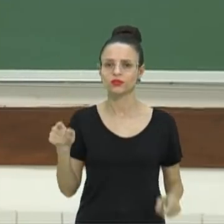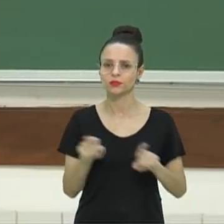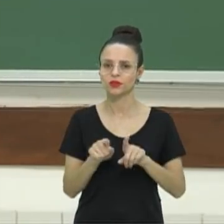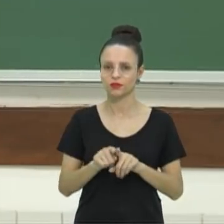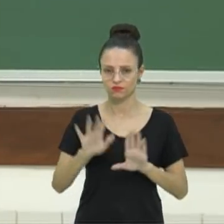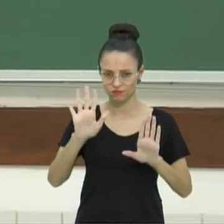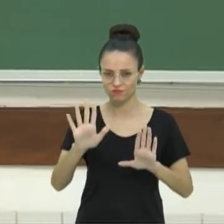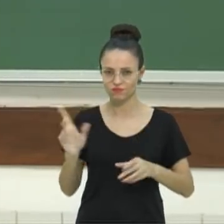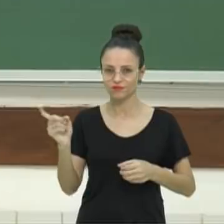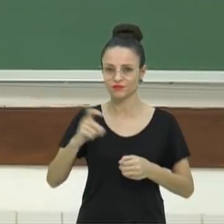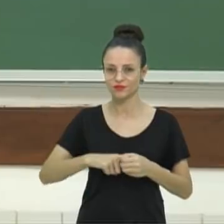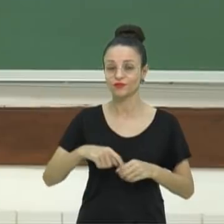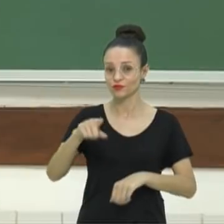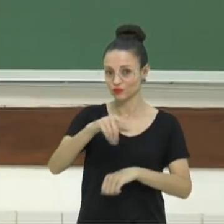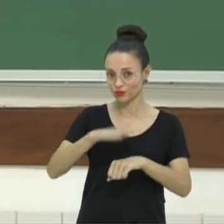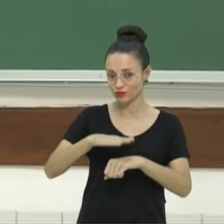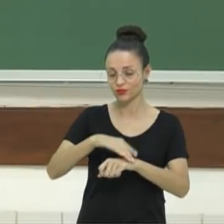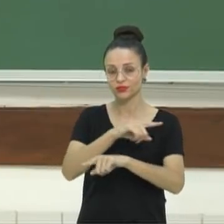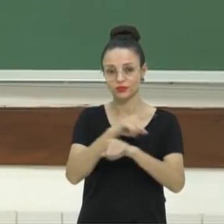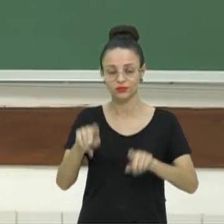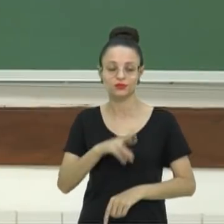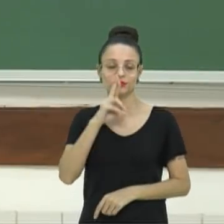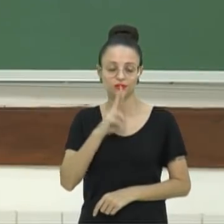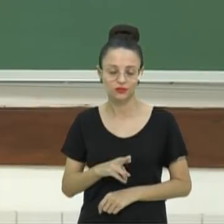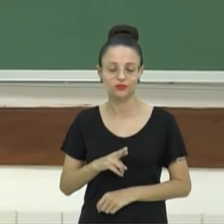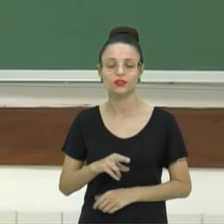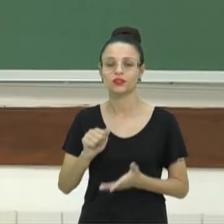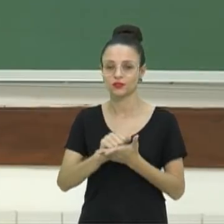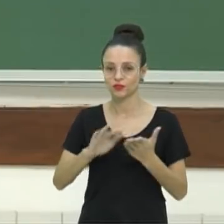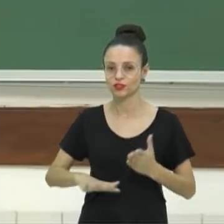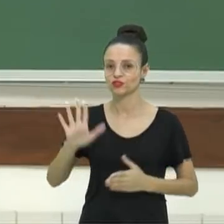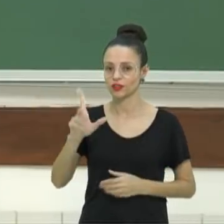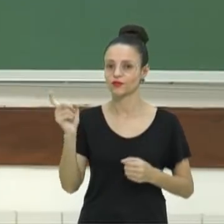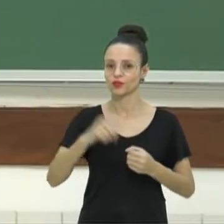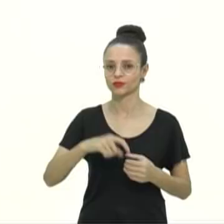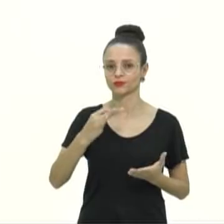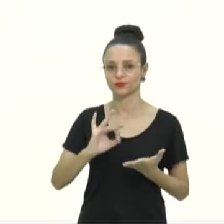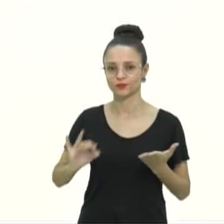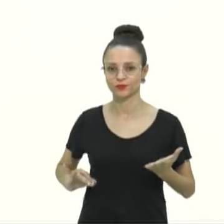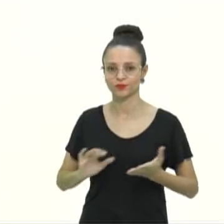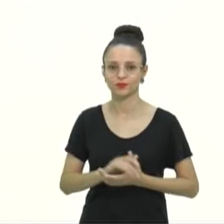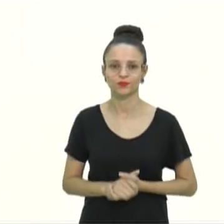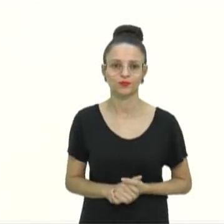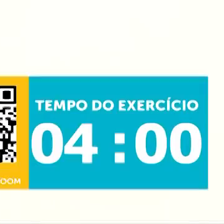Já vamos ter um tempinho para realizar essa atividade e já voltamos.